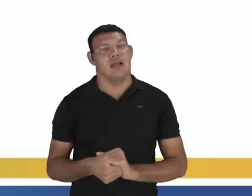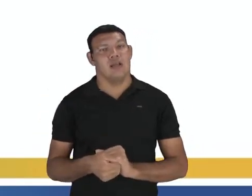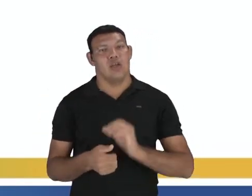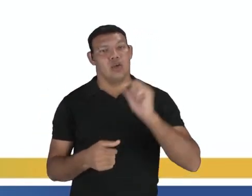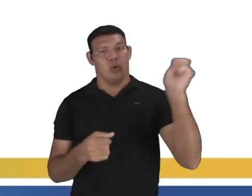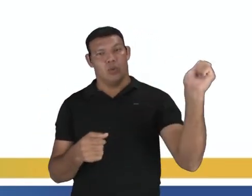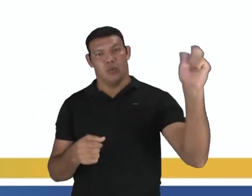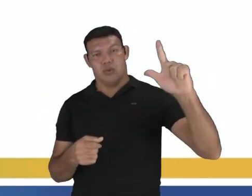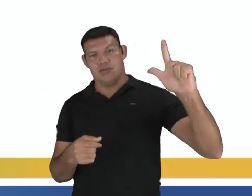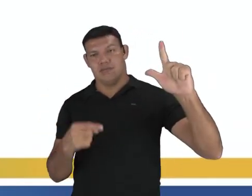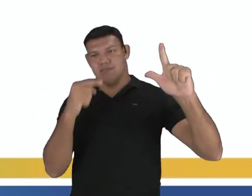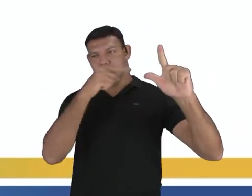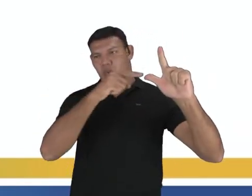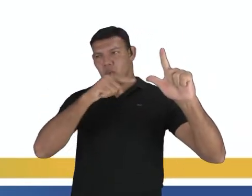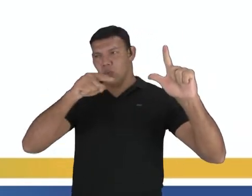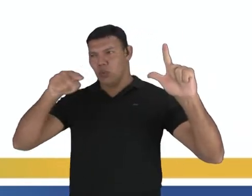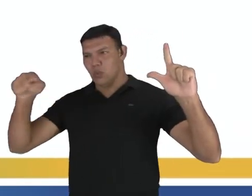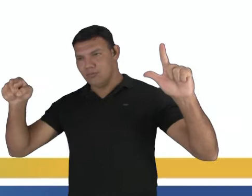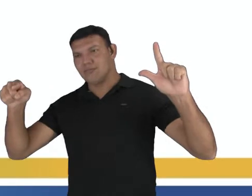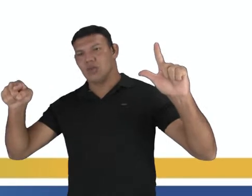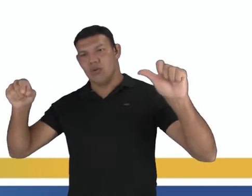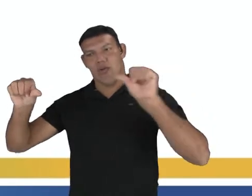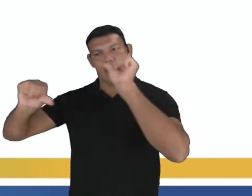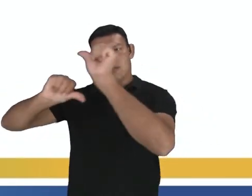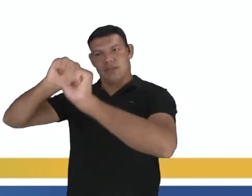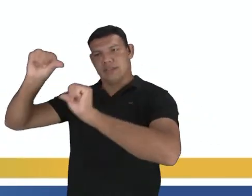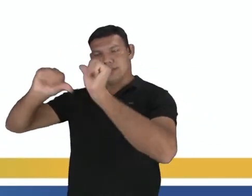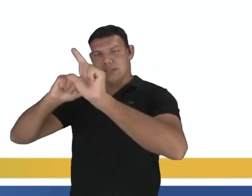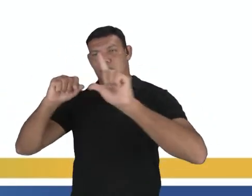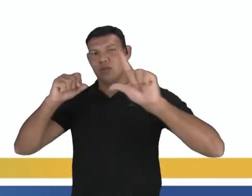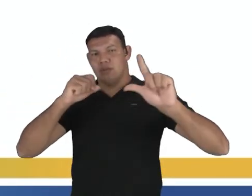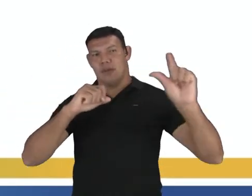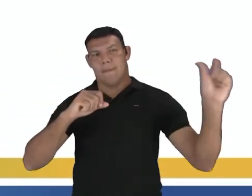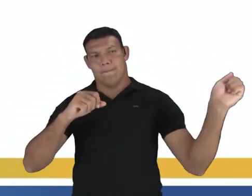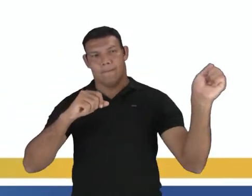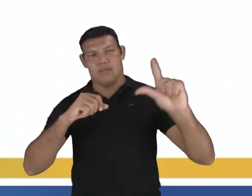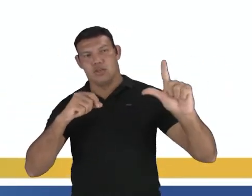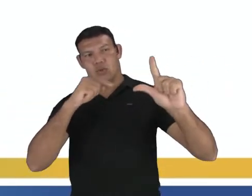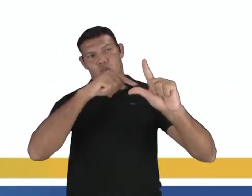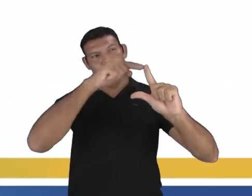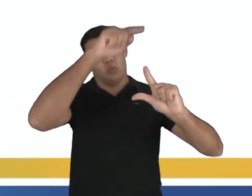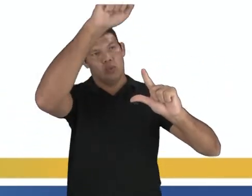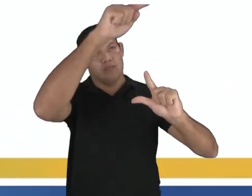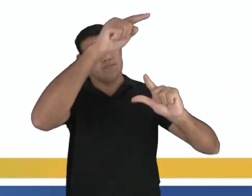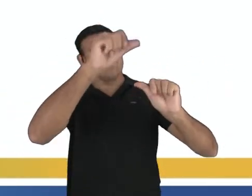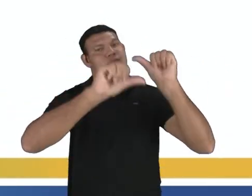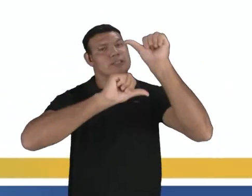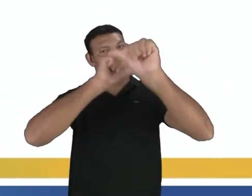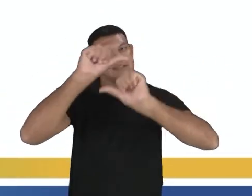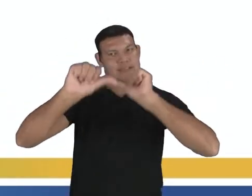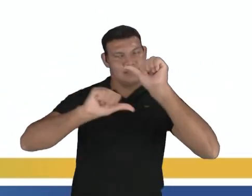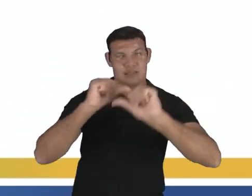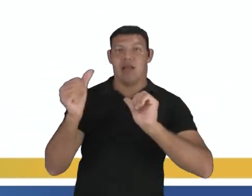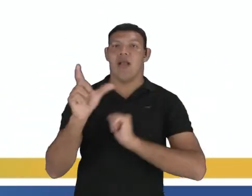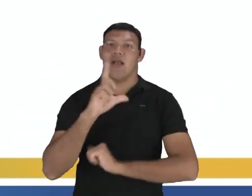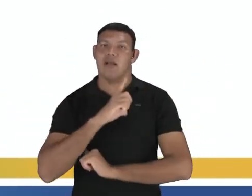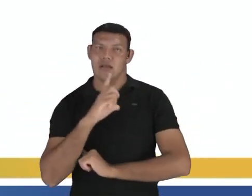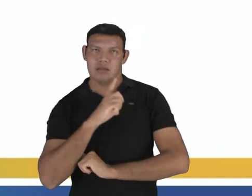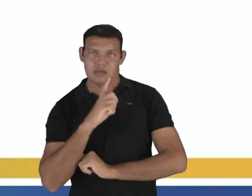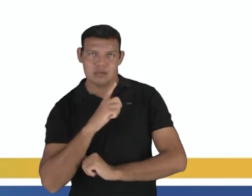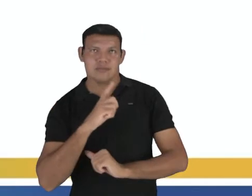até determinado ponto dessa órbita, essa medida do raio acaba mudando, porque ele está deslocado. Então, o que vai acontecer é que